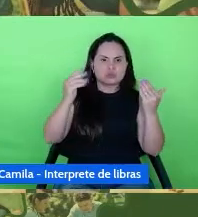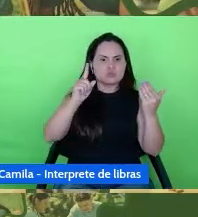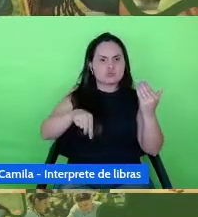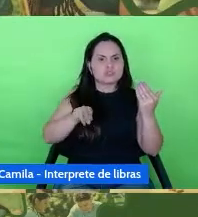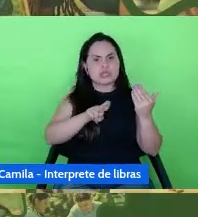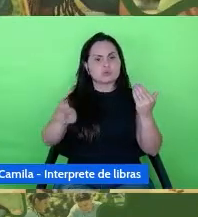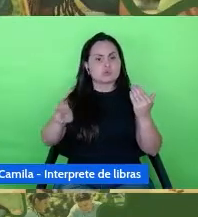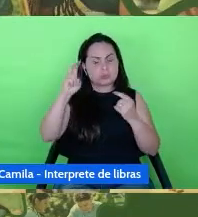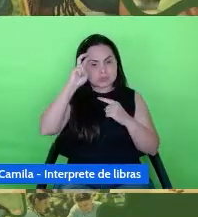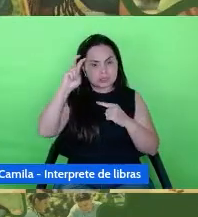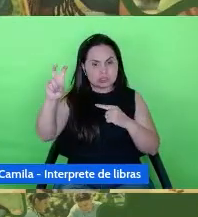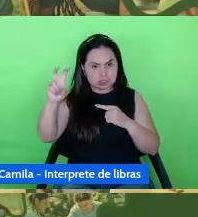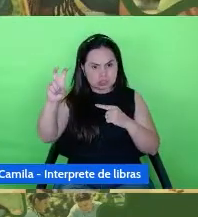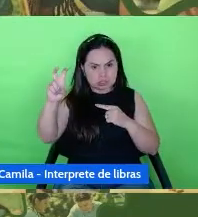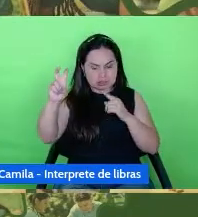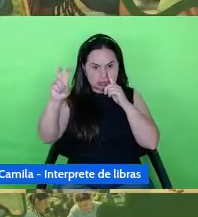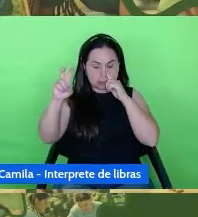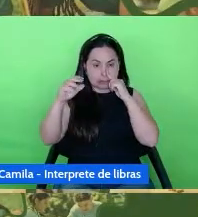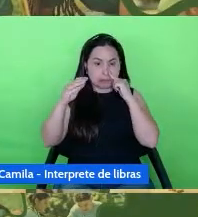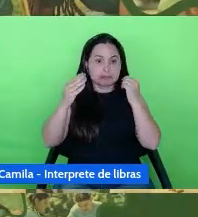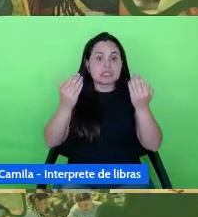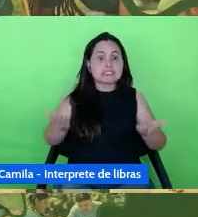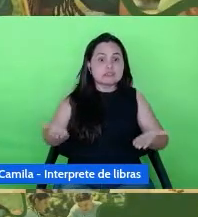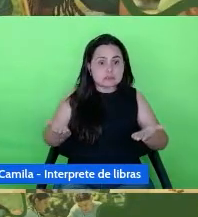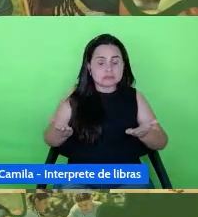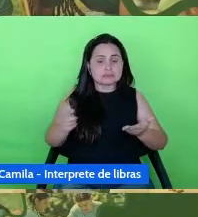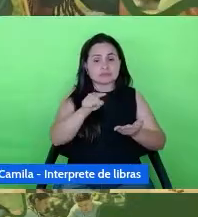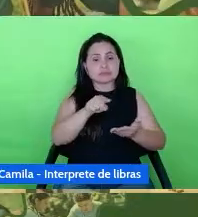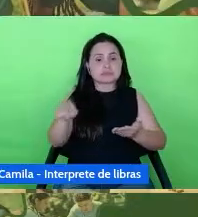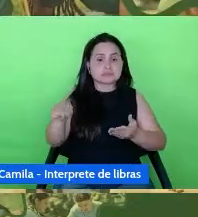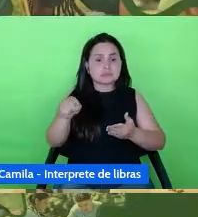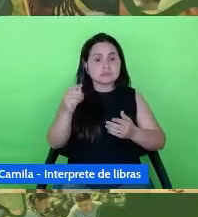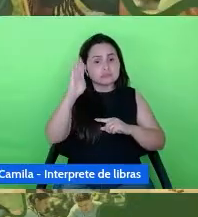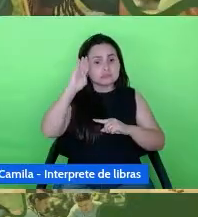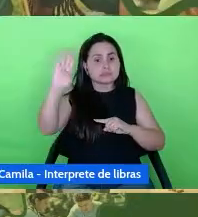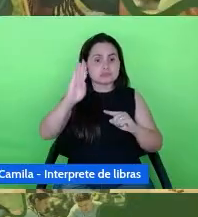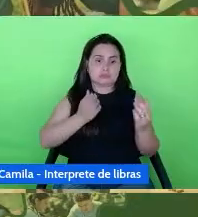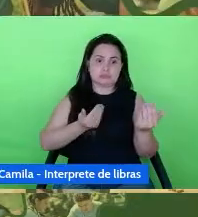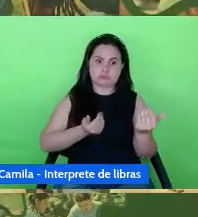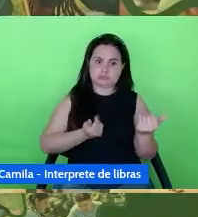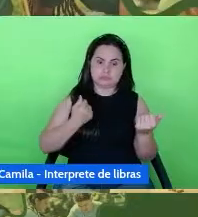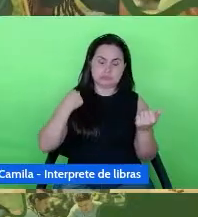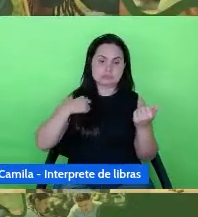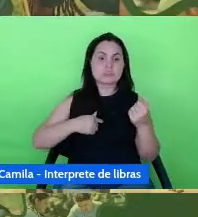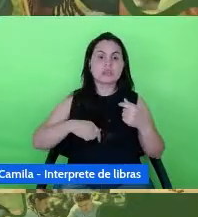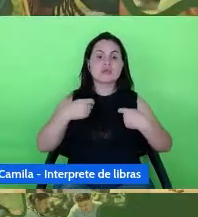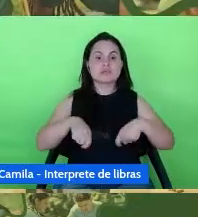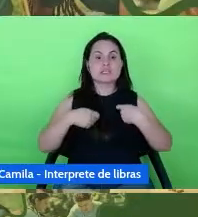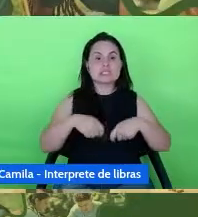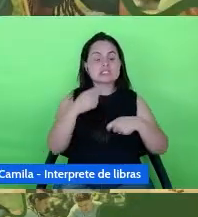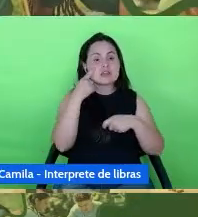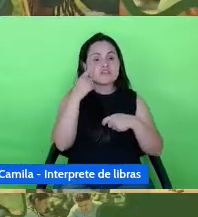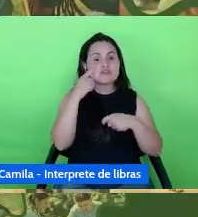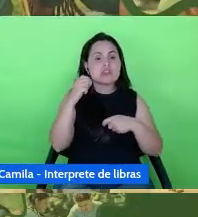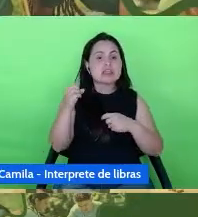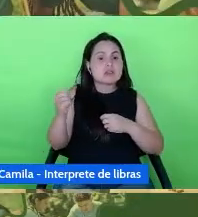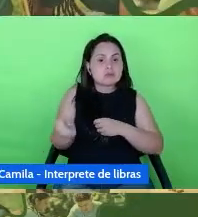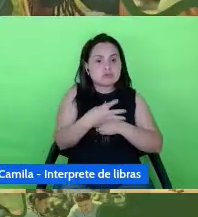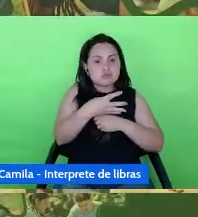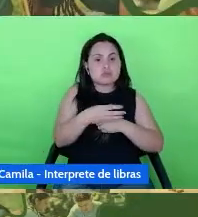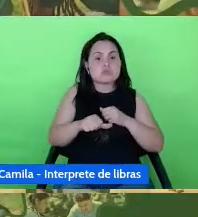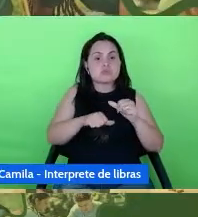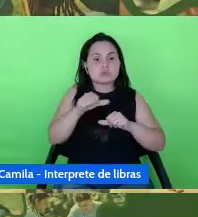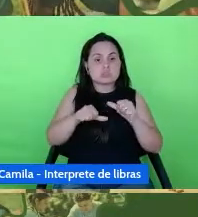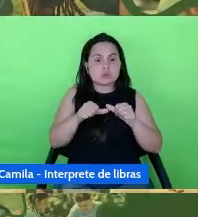inteligência. Então, queridos e queridas, principalmente juventudes, a gente precisa reinventar o mundo em direção à